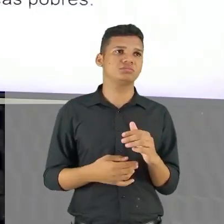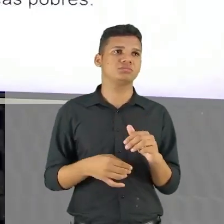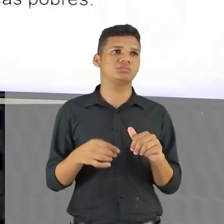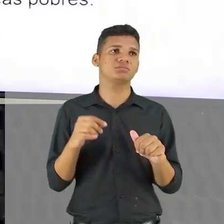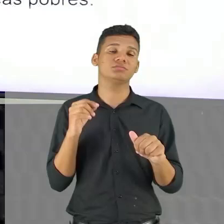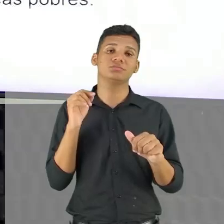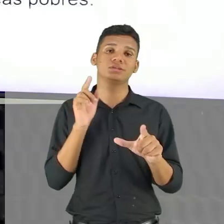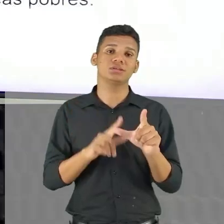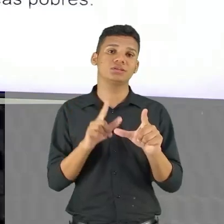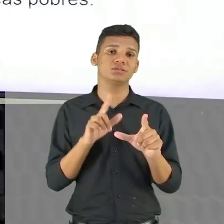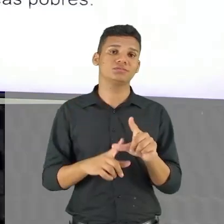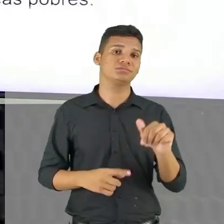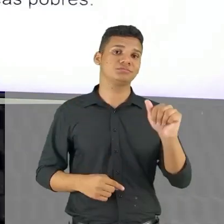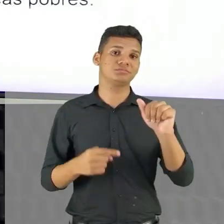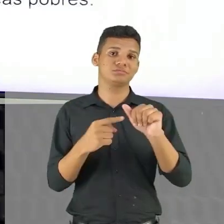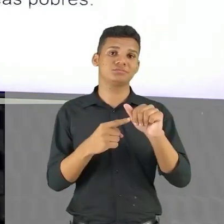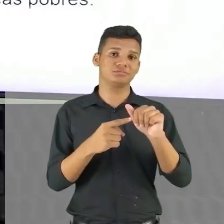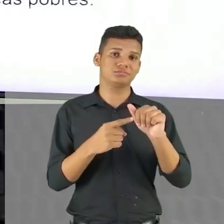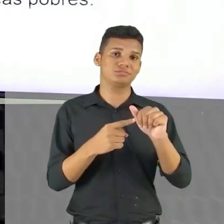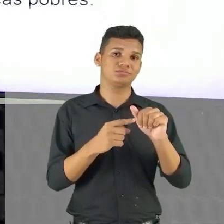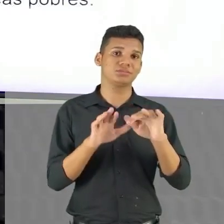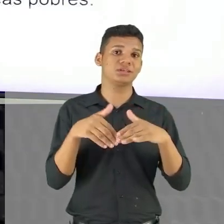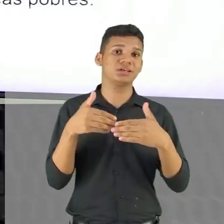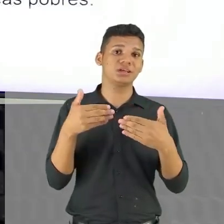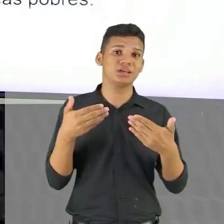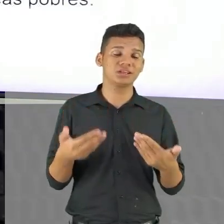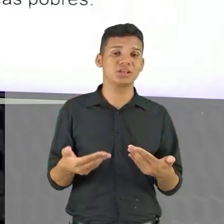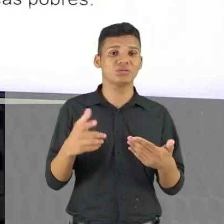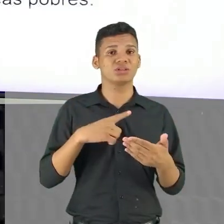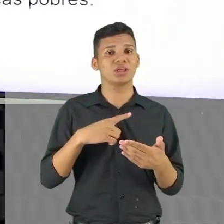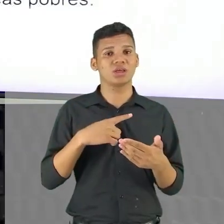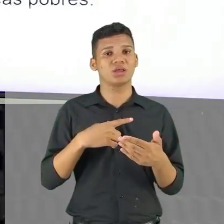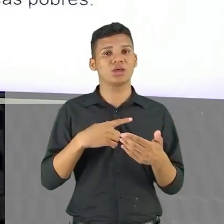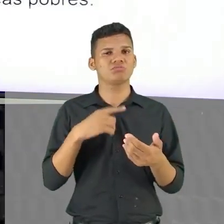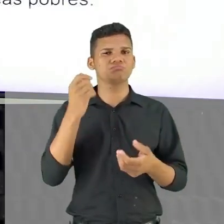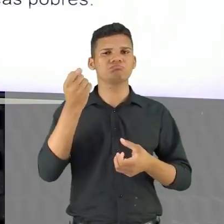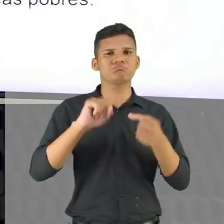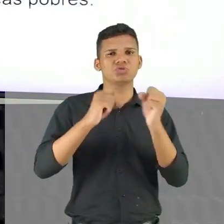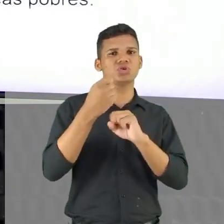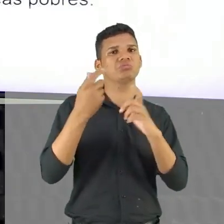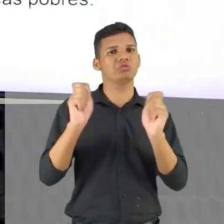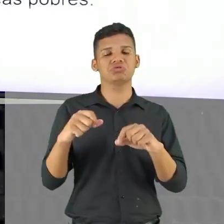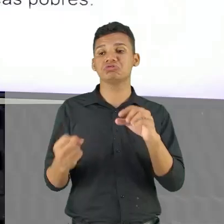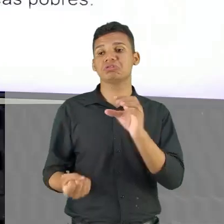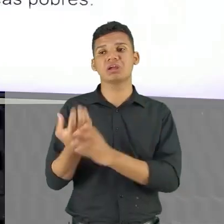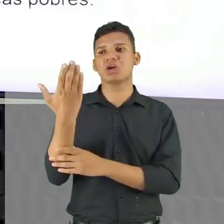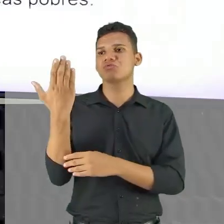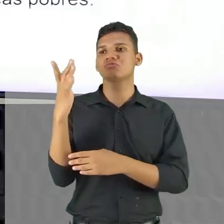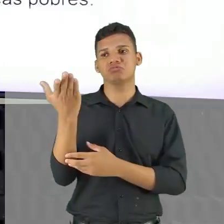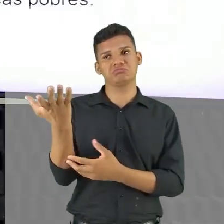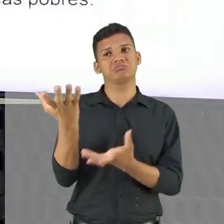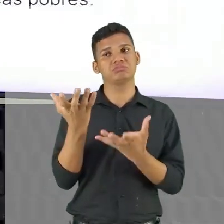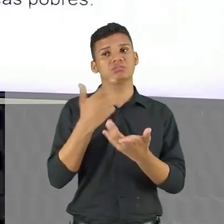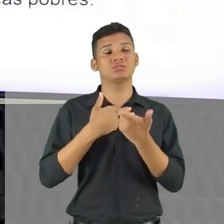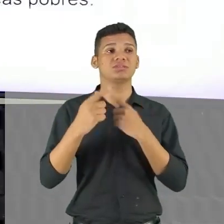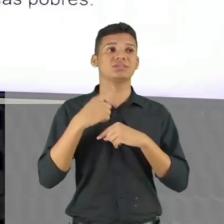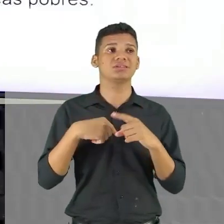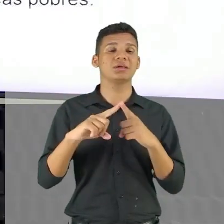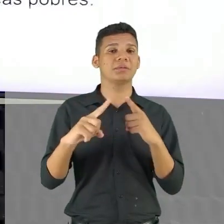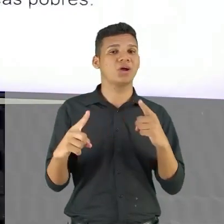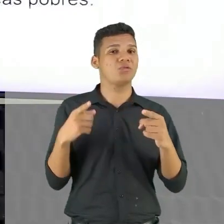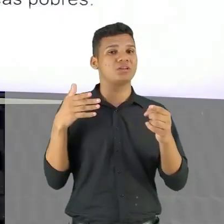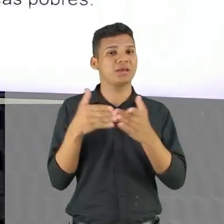É a nossa resposta. A fábrica pode produzir quantos produtos você quiser, até o